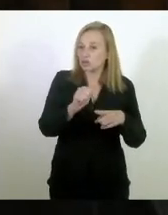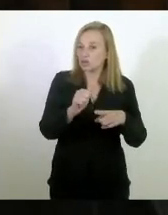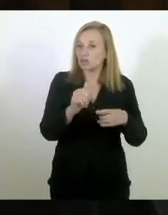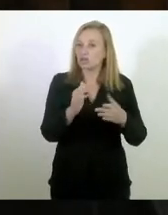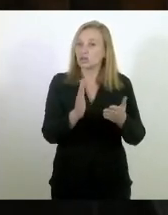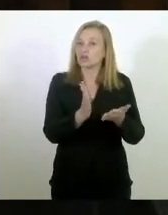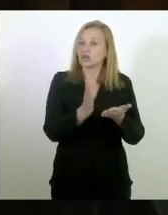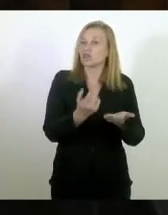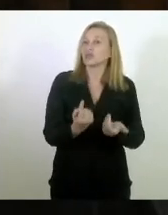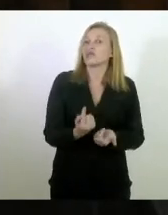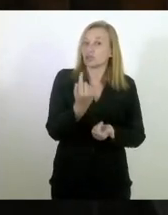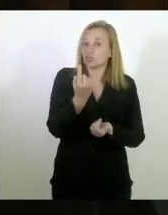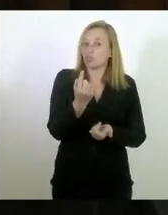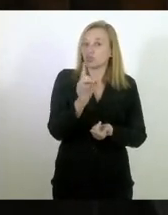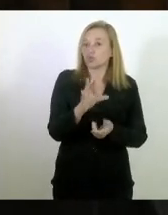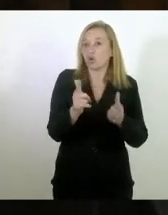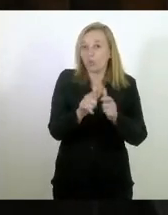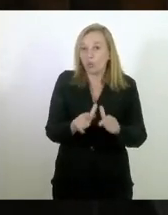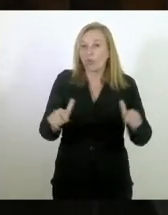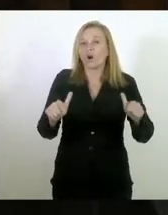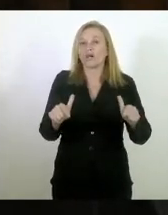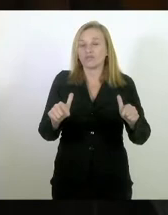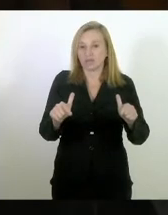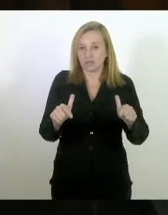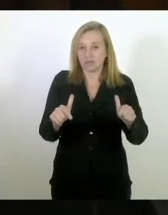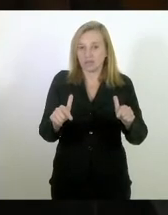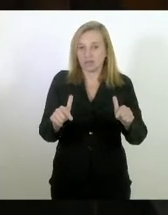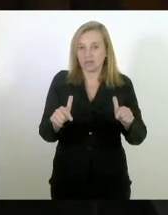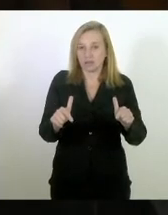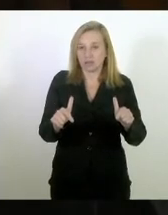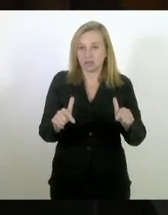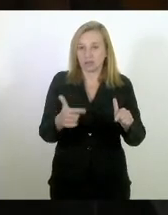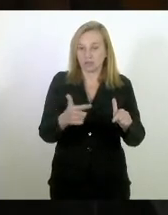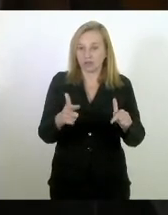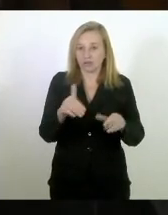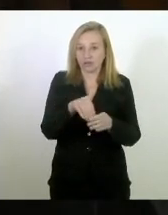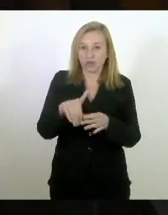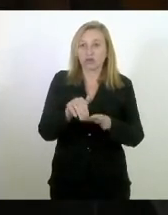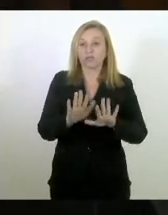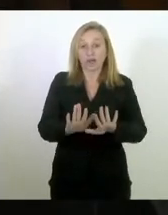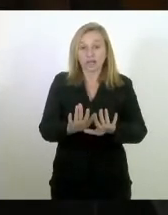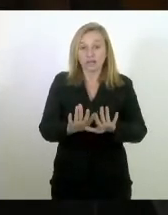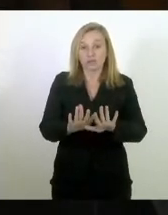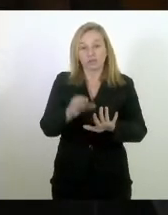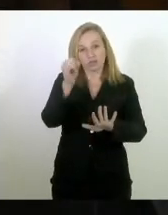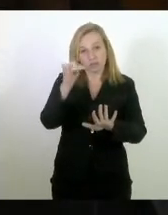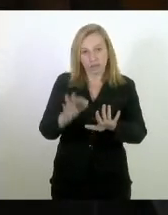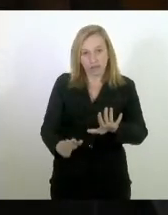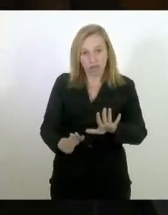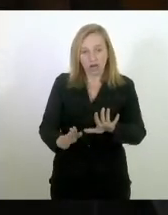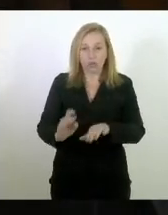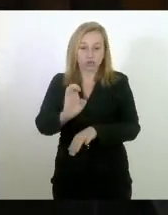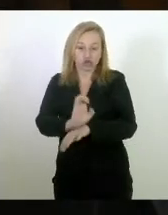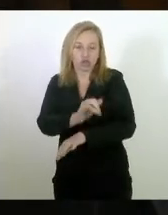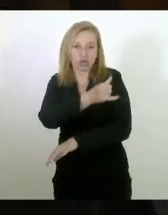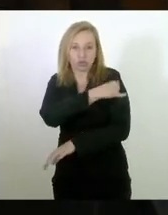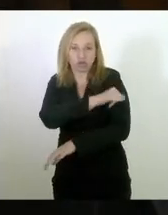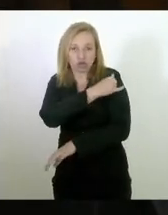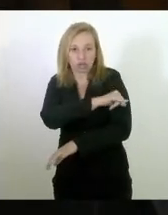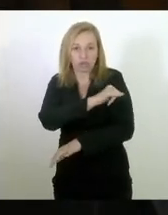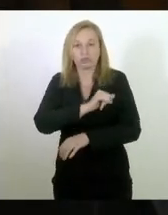ficou vazio mas só para eu sempre ficar o estado do Rio de